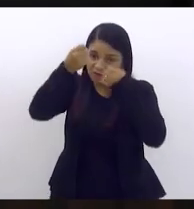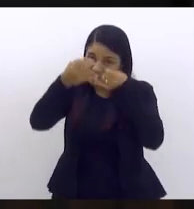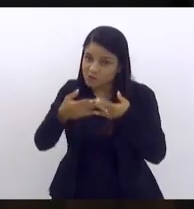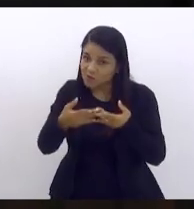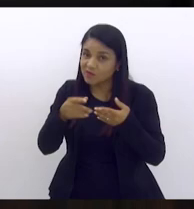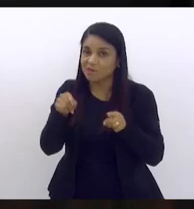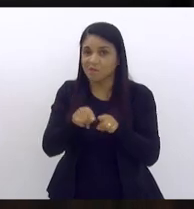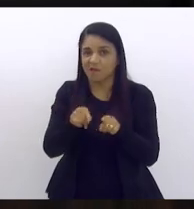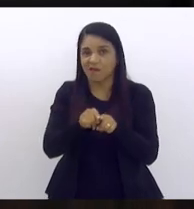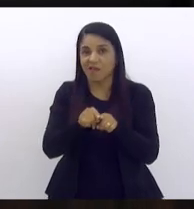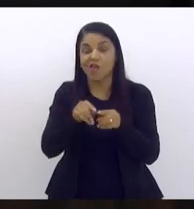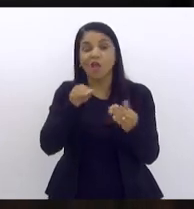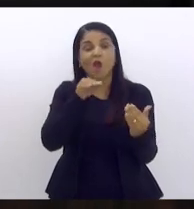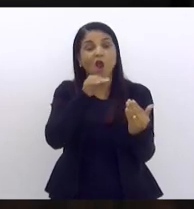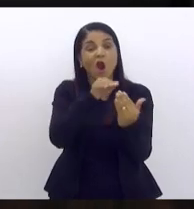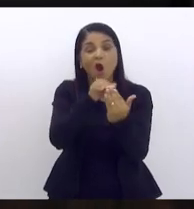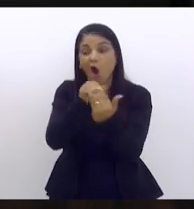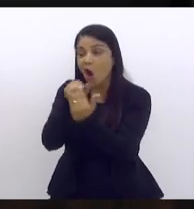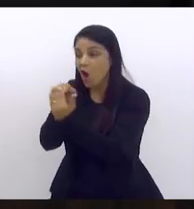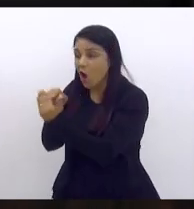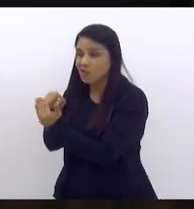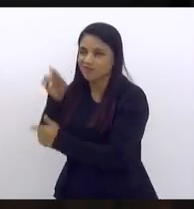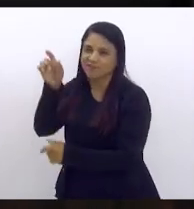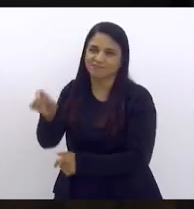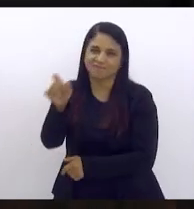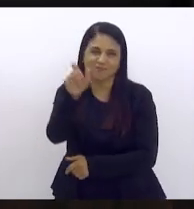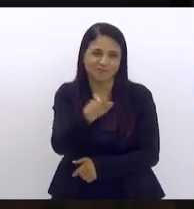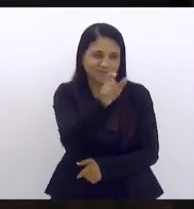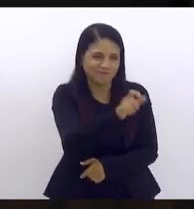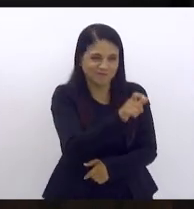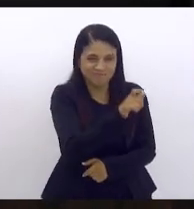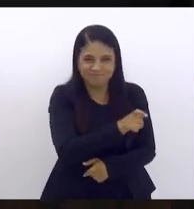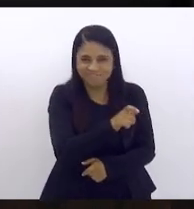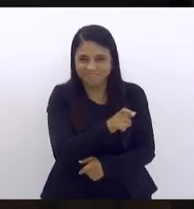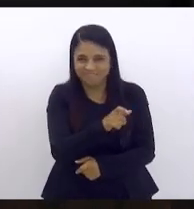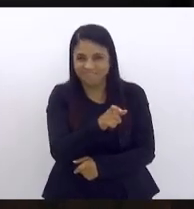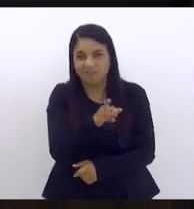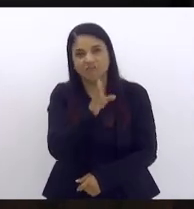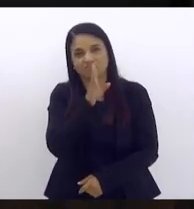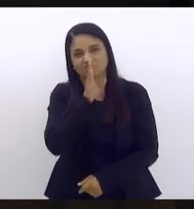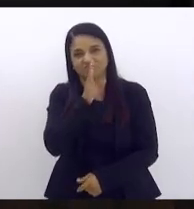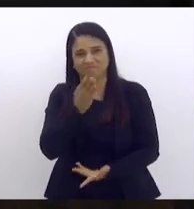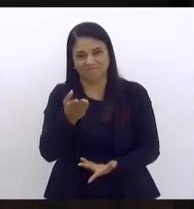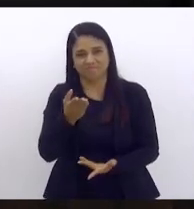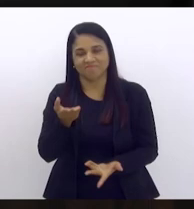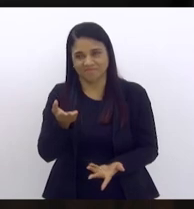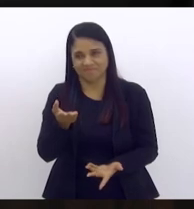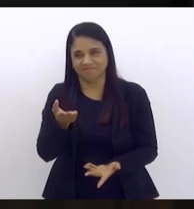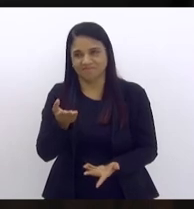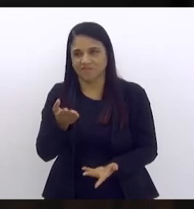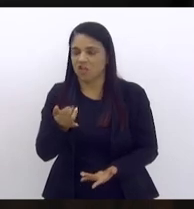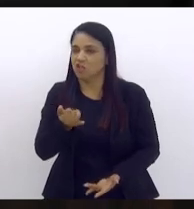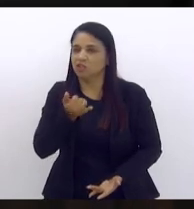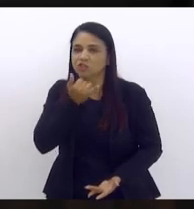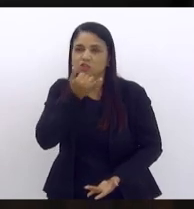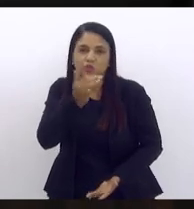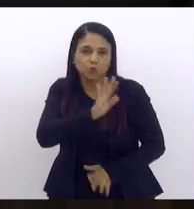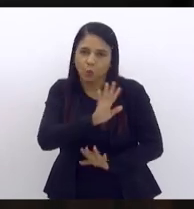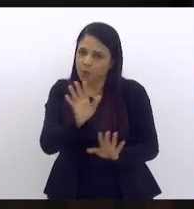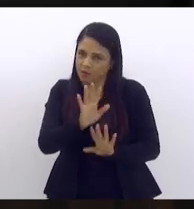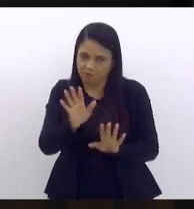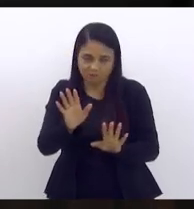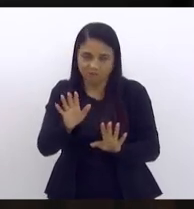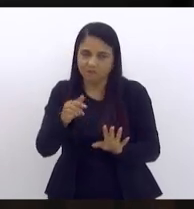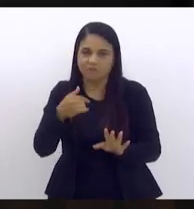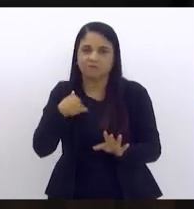triste ainda, a concordância, a anuência de todos aqueles que ali estavam. Desculpa, presidente, mas não dá para eu falar sobre... Eu acho